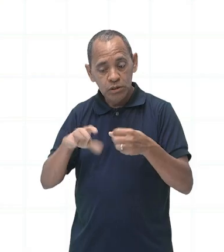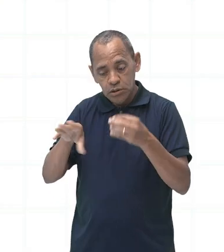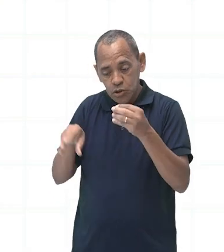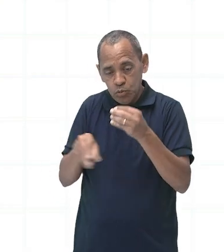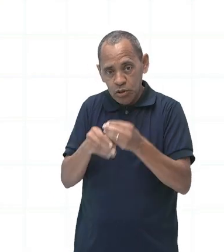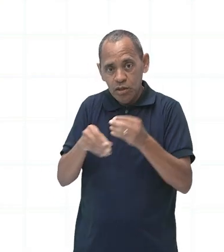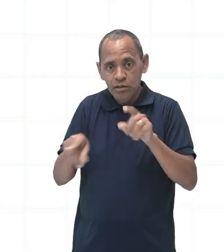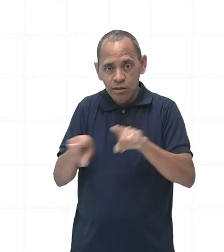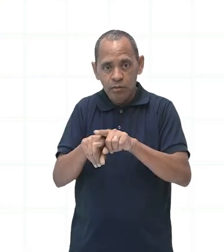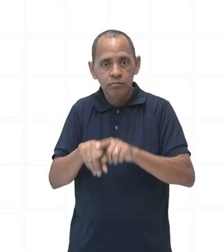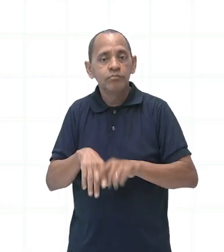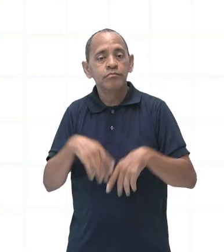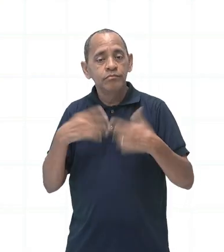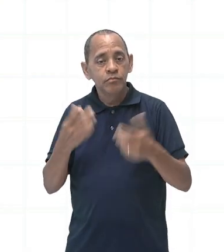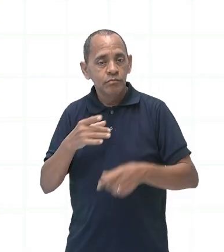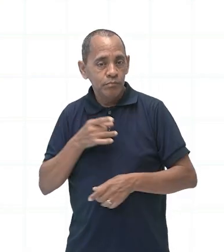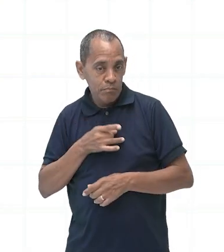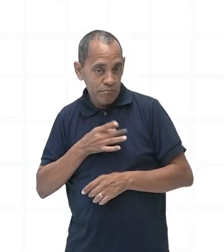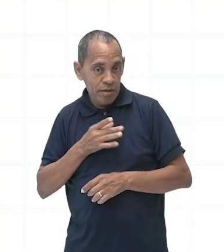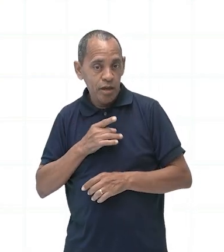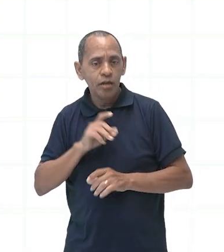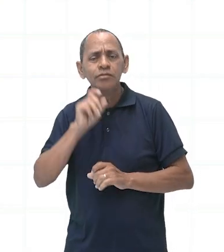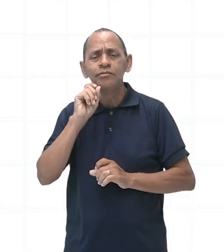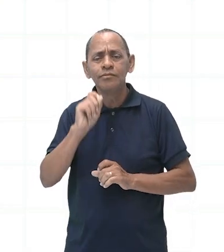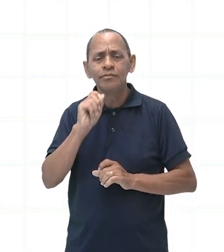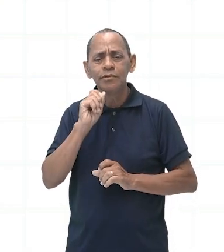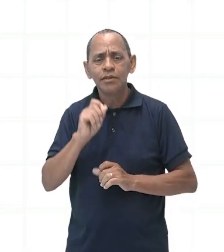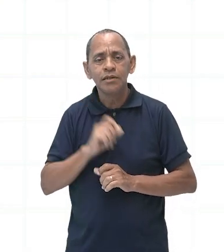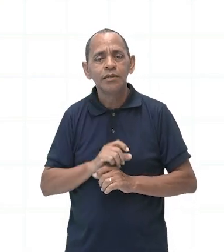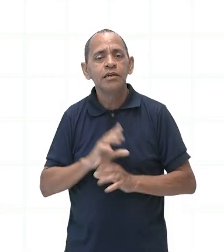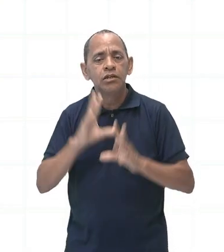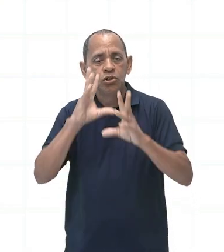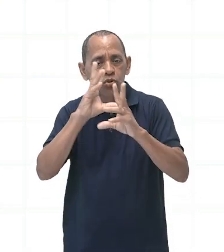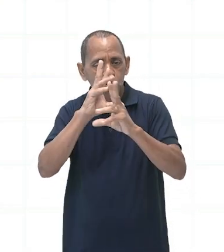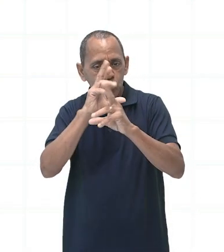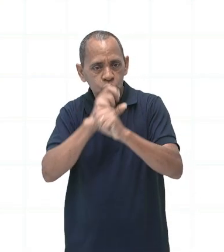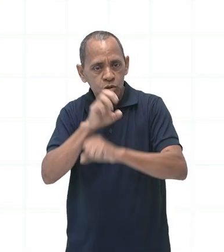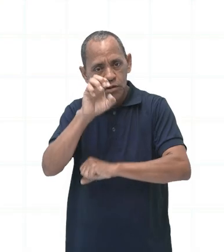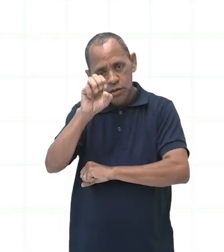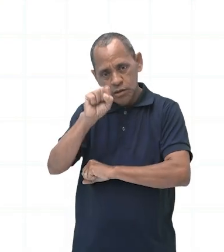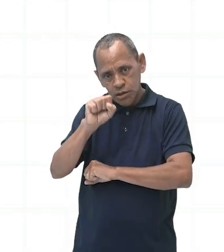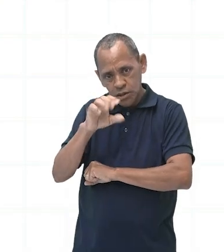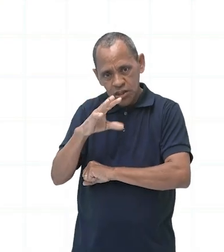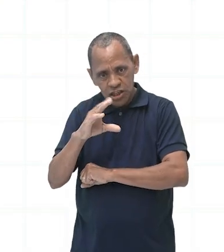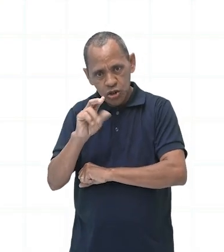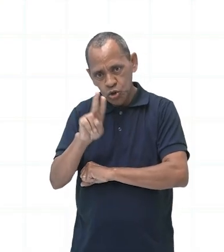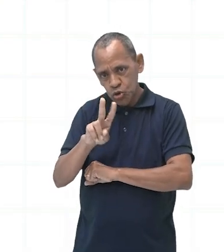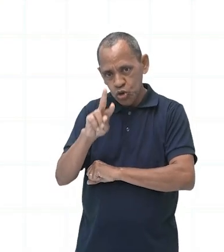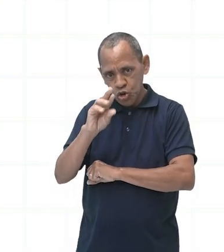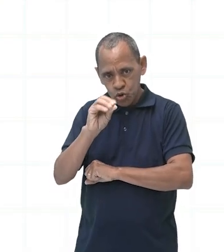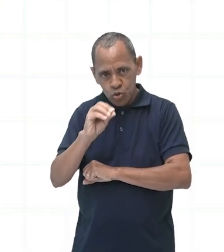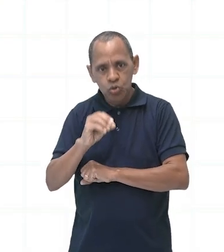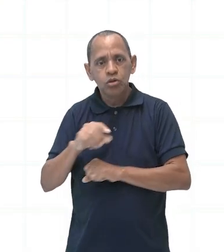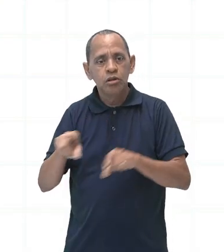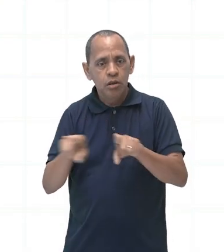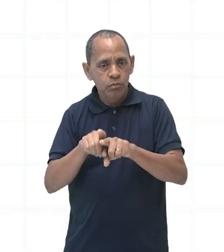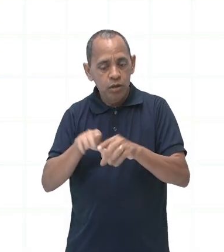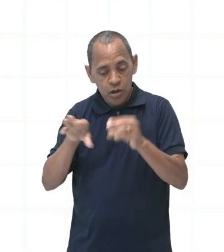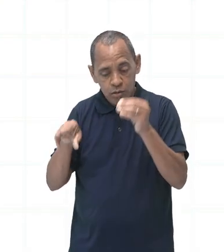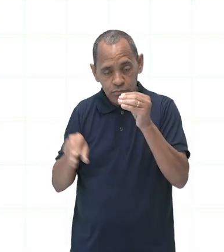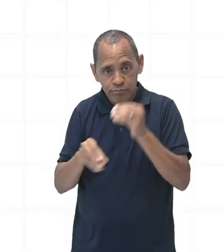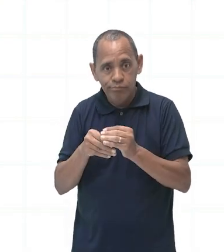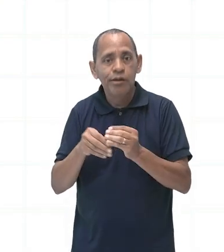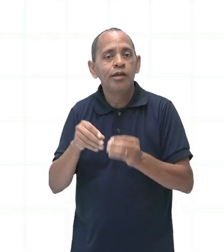está precisando de complementação. Portanto, medo do escuro. Esse termo do escuro é